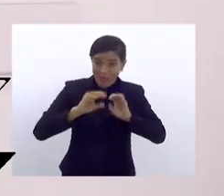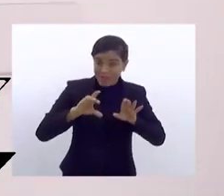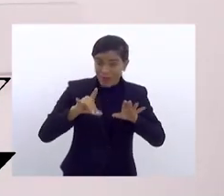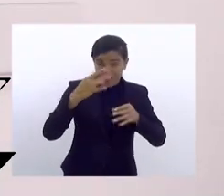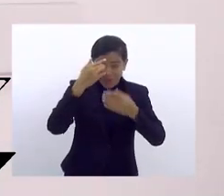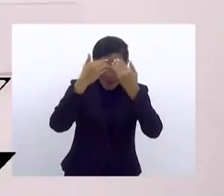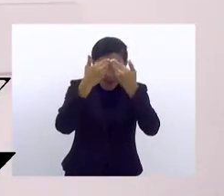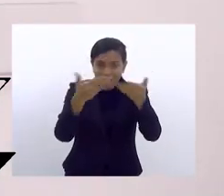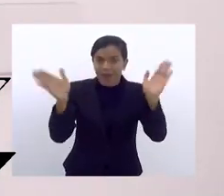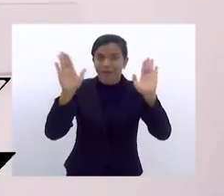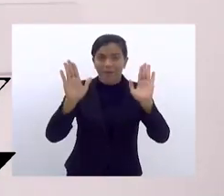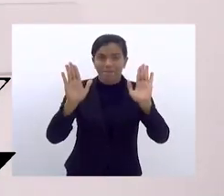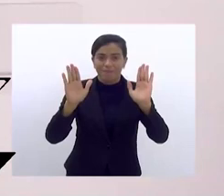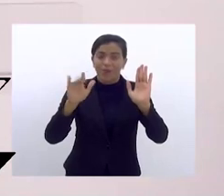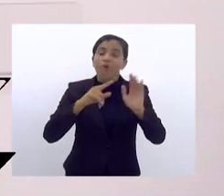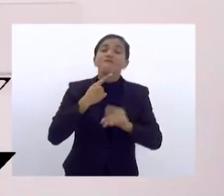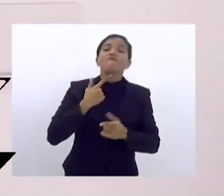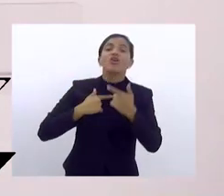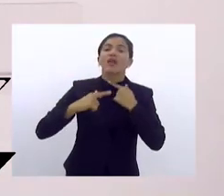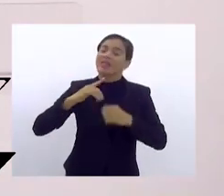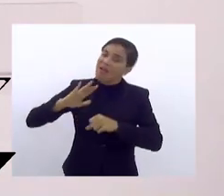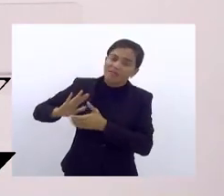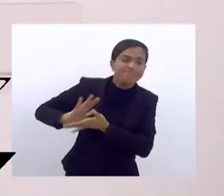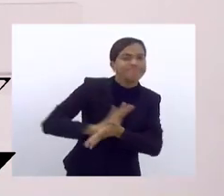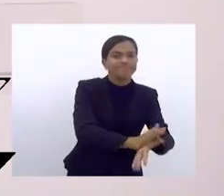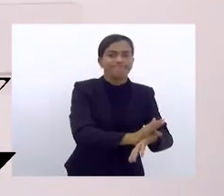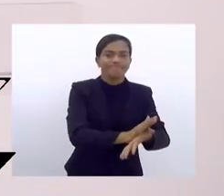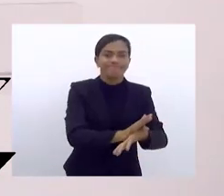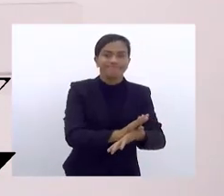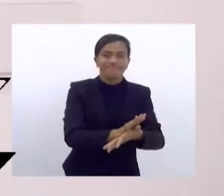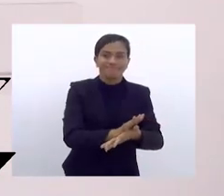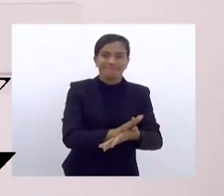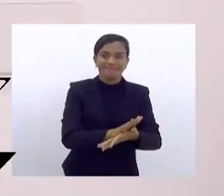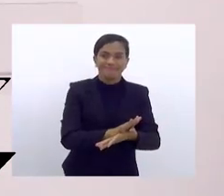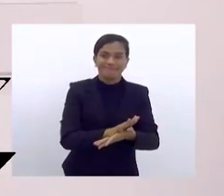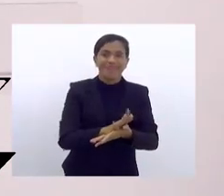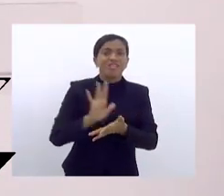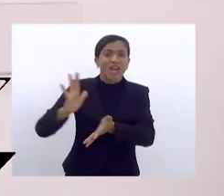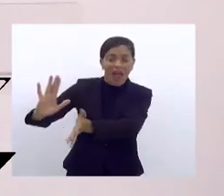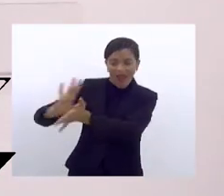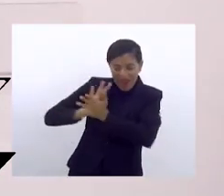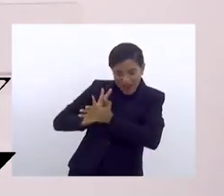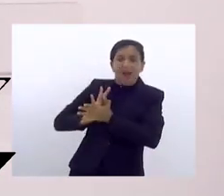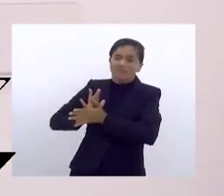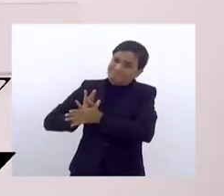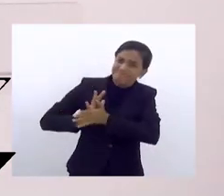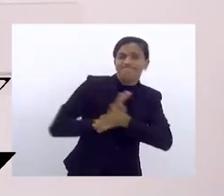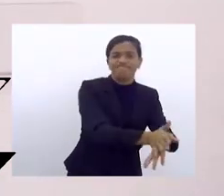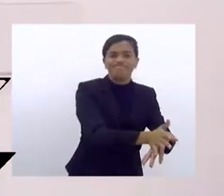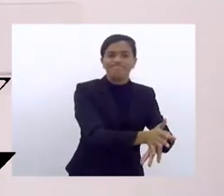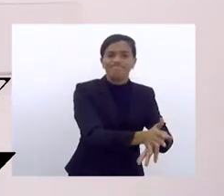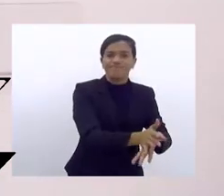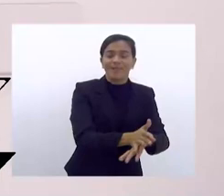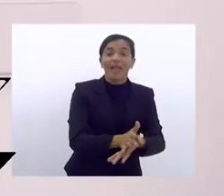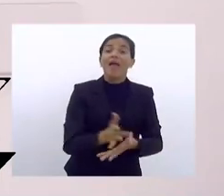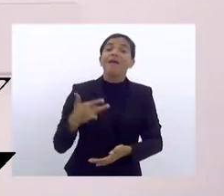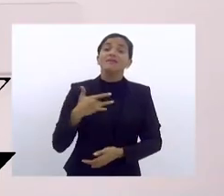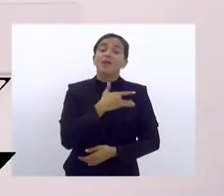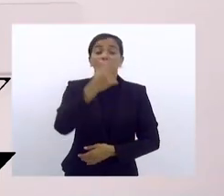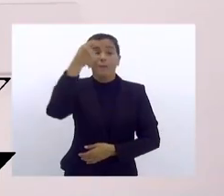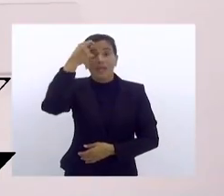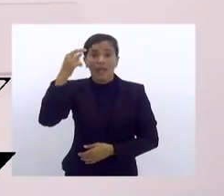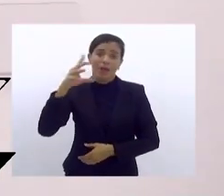desejo da oprimida é se tornar opressor é sim para que ninguém oprima aquele aluno é sim para que aquele aluno tenha saúde mental na